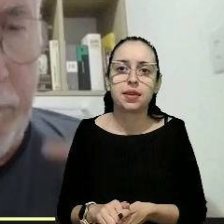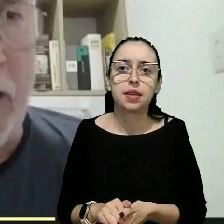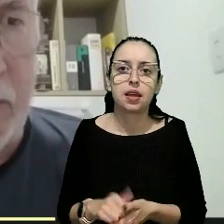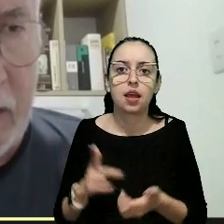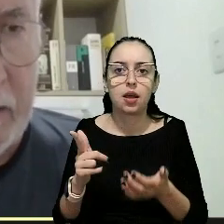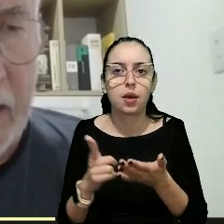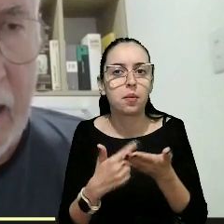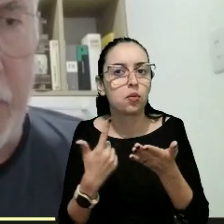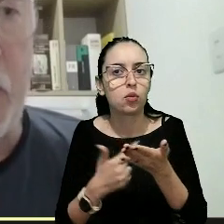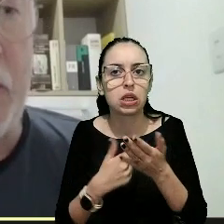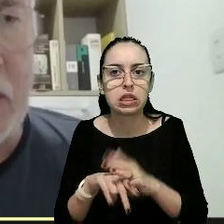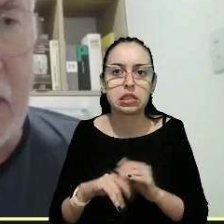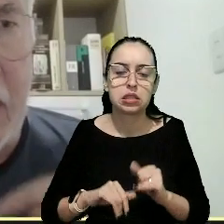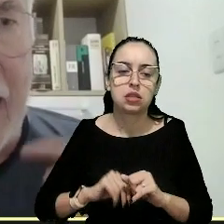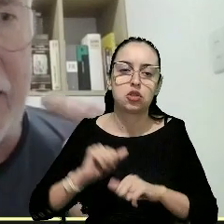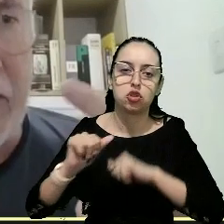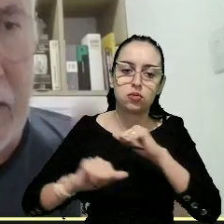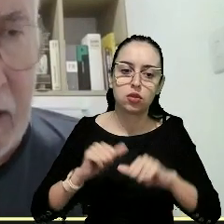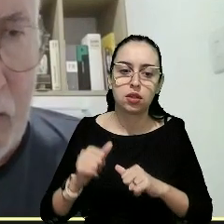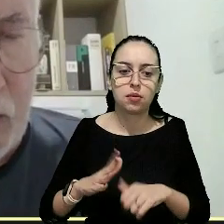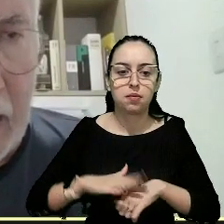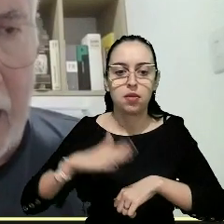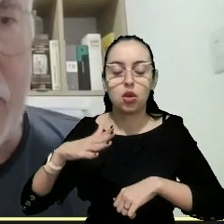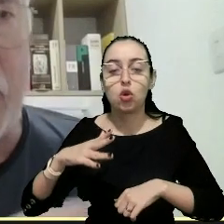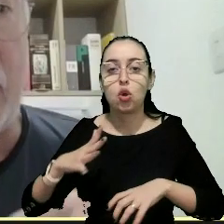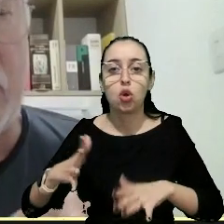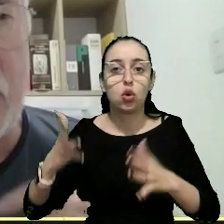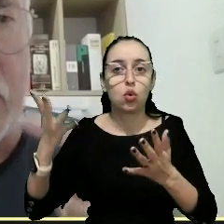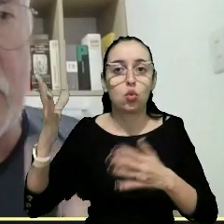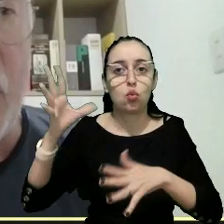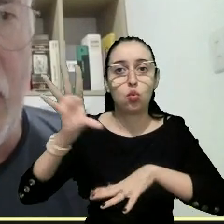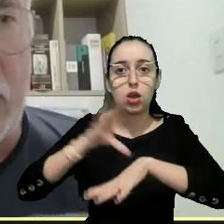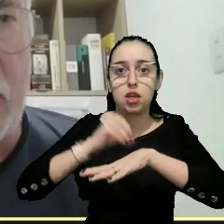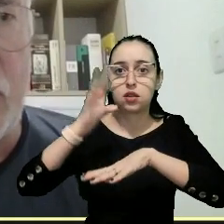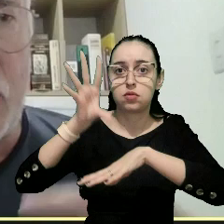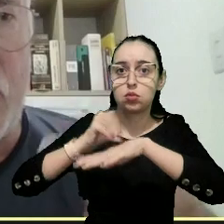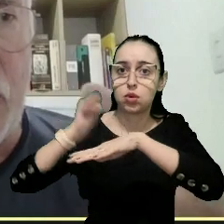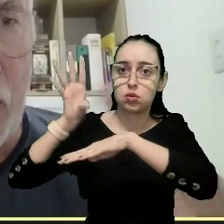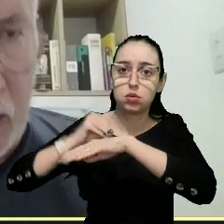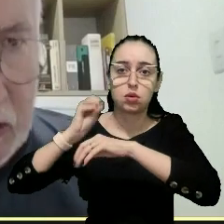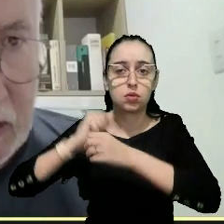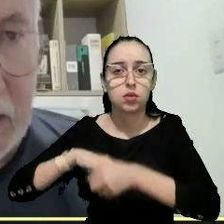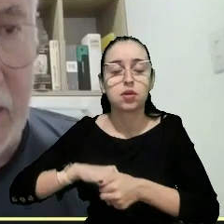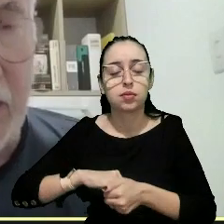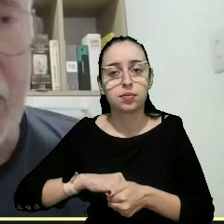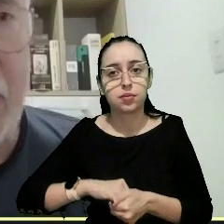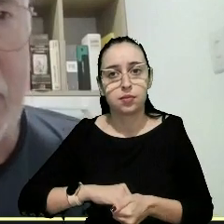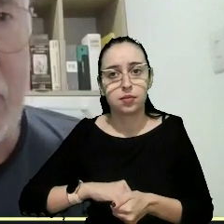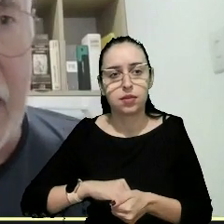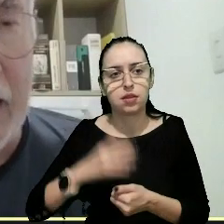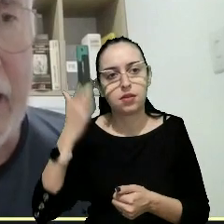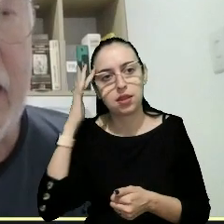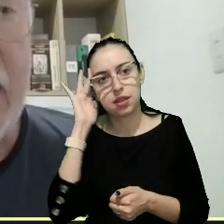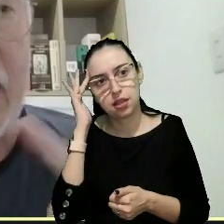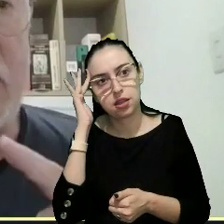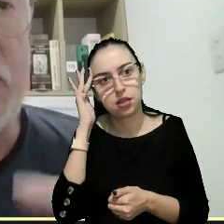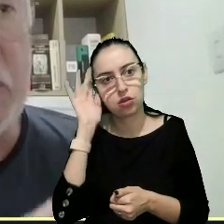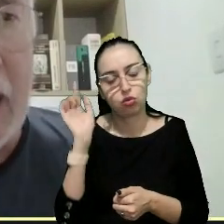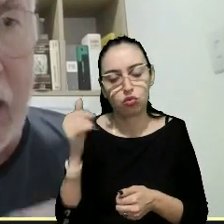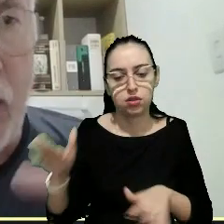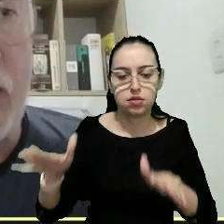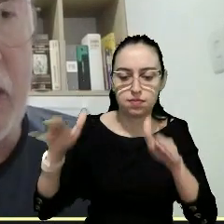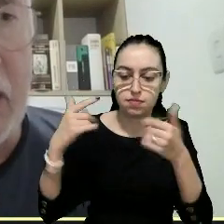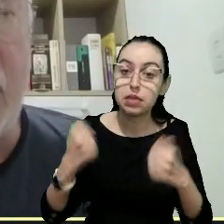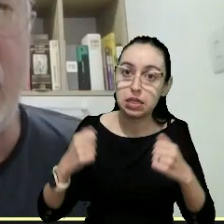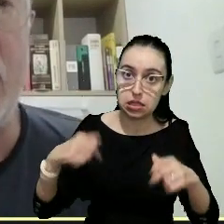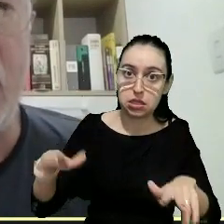outra forma. A isso, publicidade vai ter que mudar, porque nós vamos ser os maiores consumidores, não é? Eles vão se